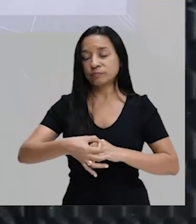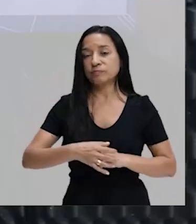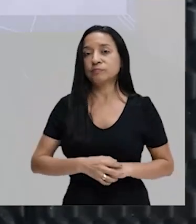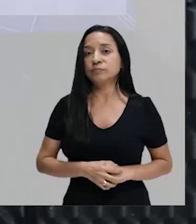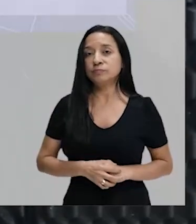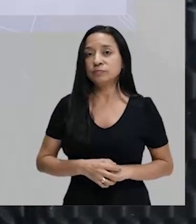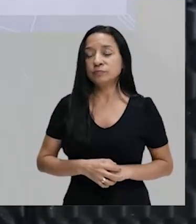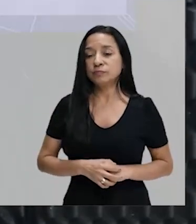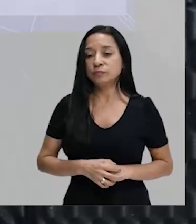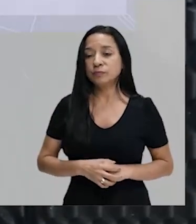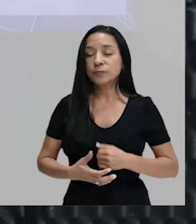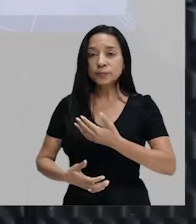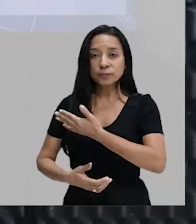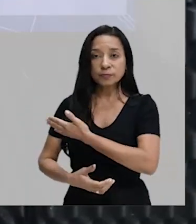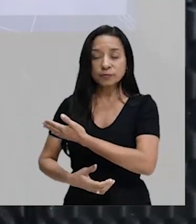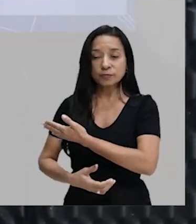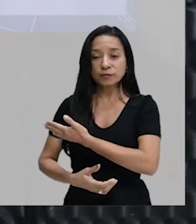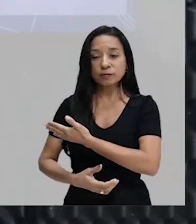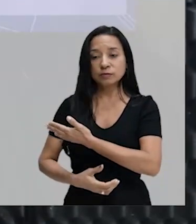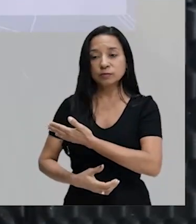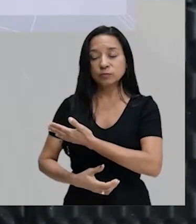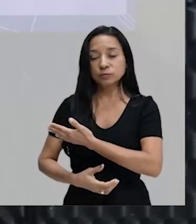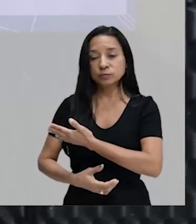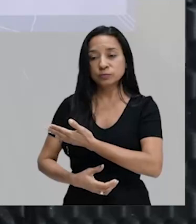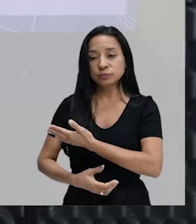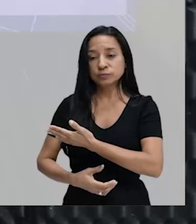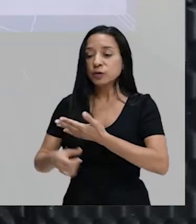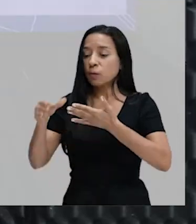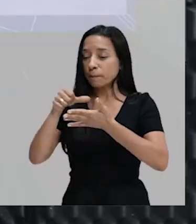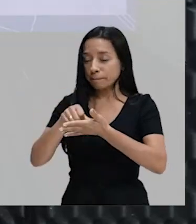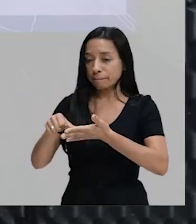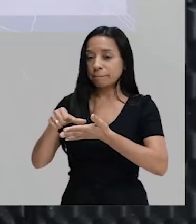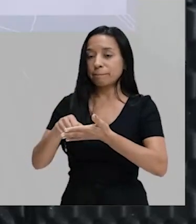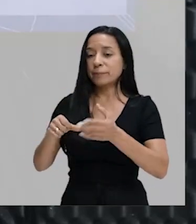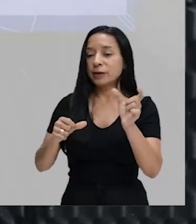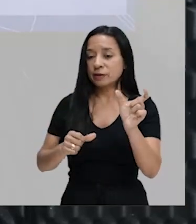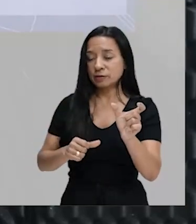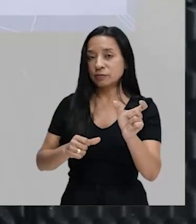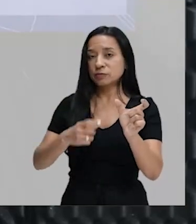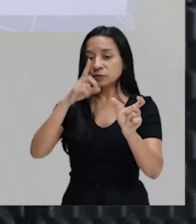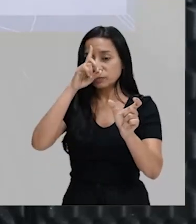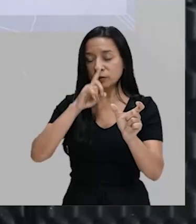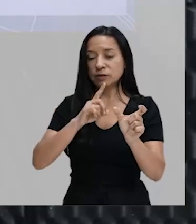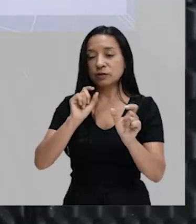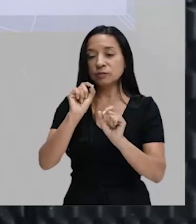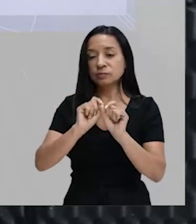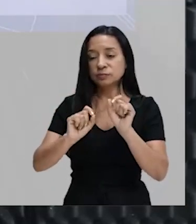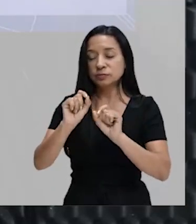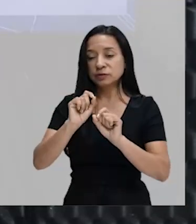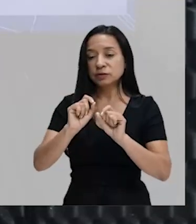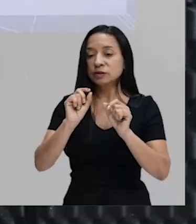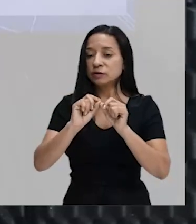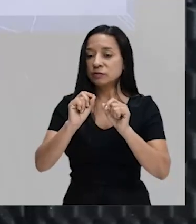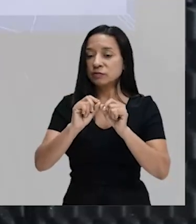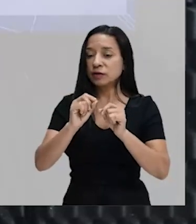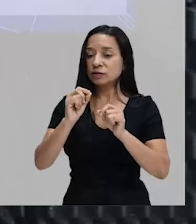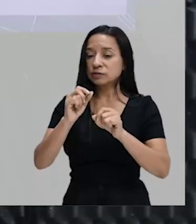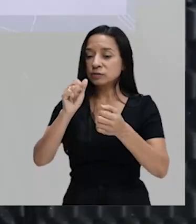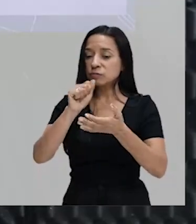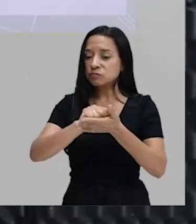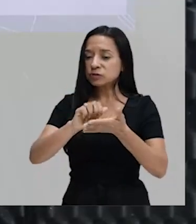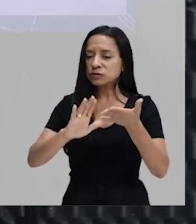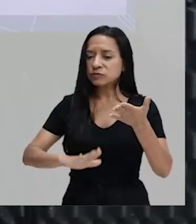certo? Então, eu trouxe aqui para vocês esses destaques, certo? E que vocês façam um